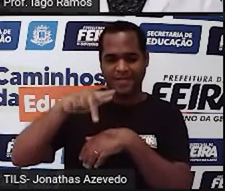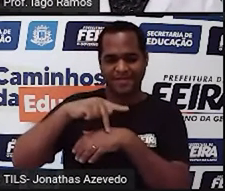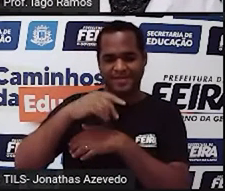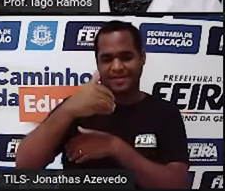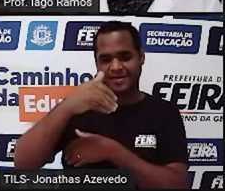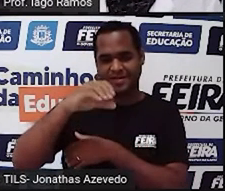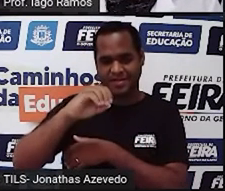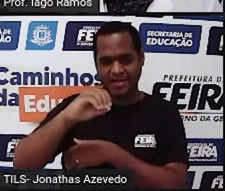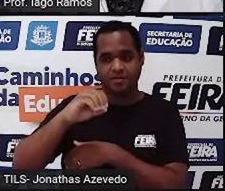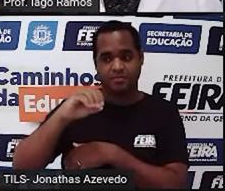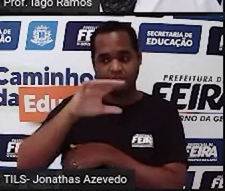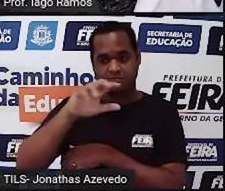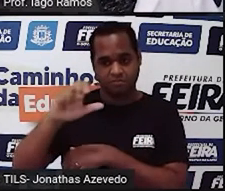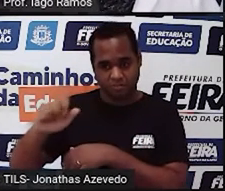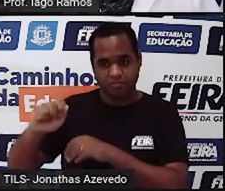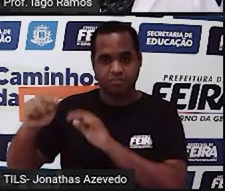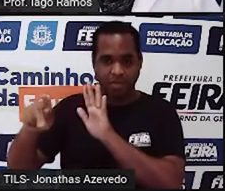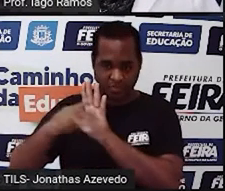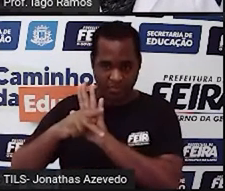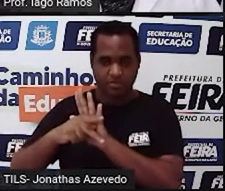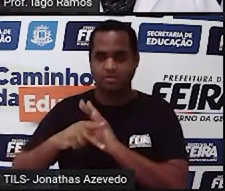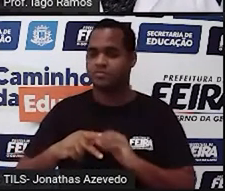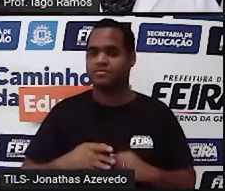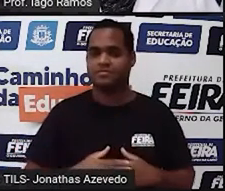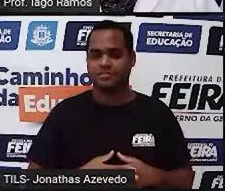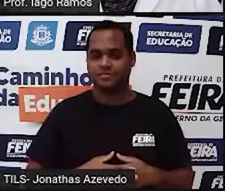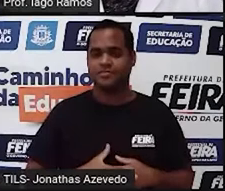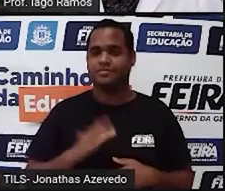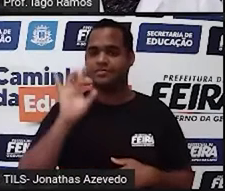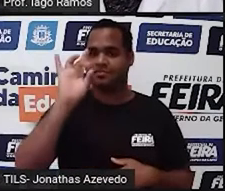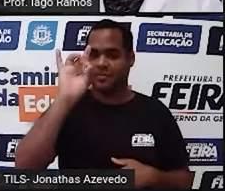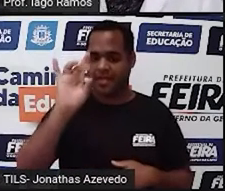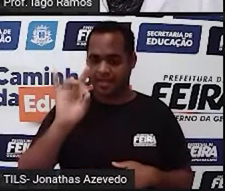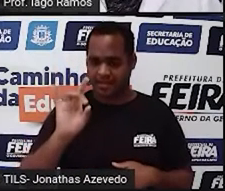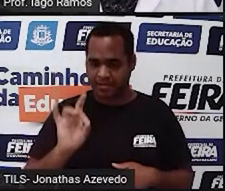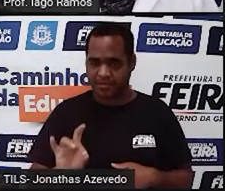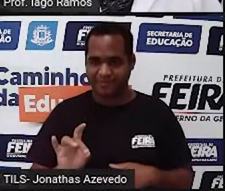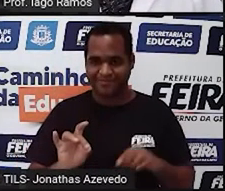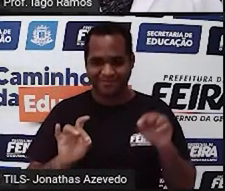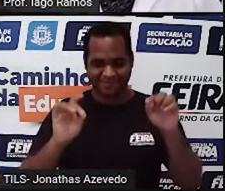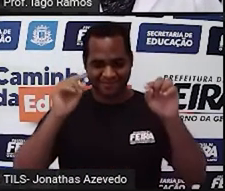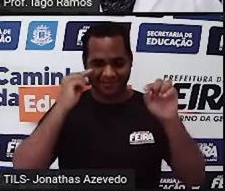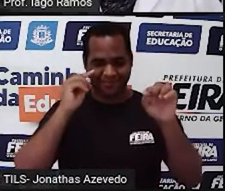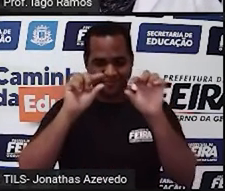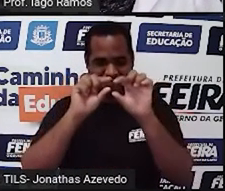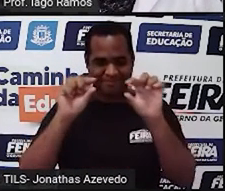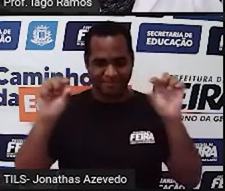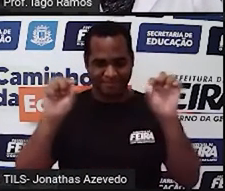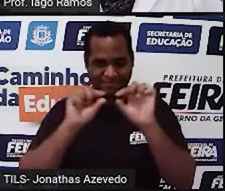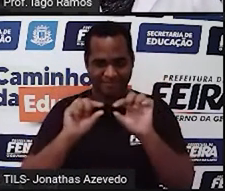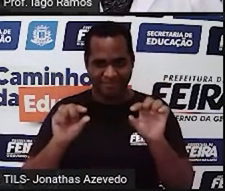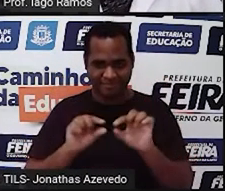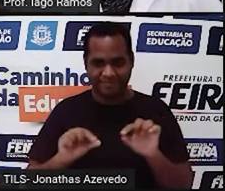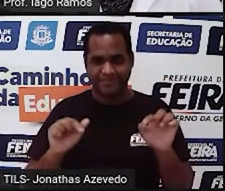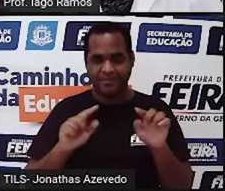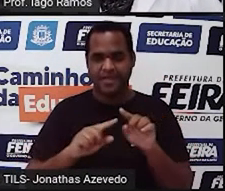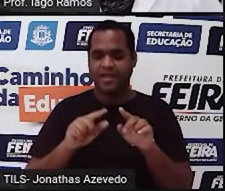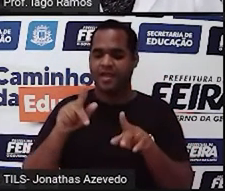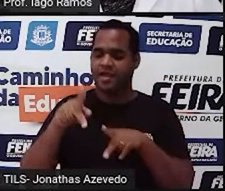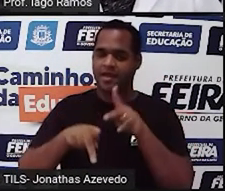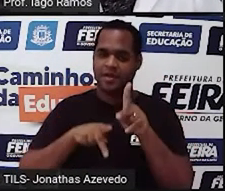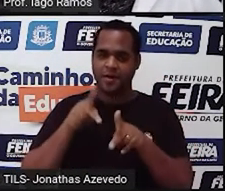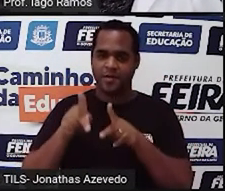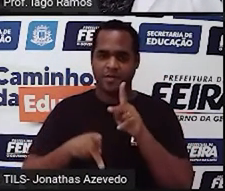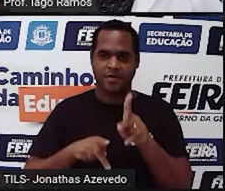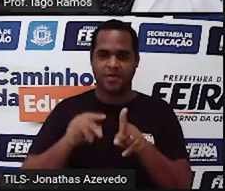países da África e para cada um desses países tem a sua população